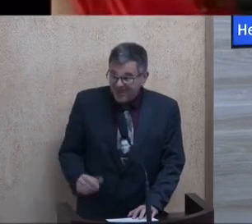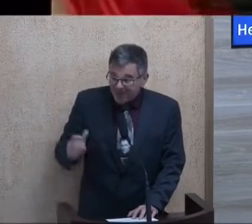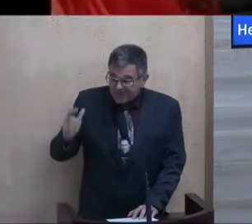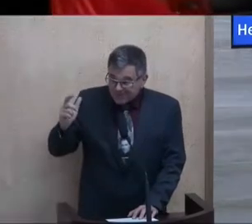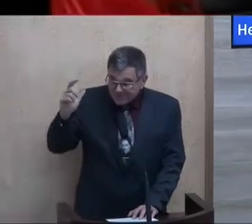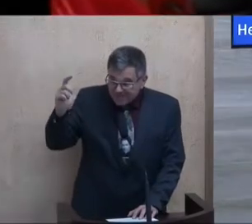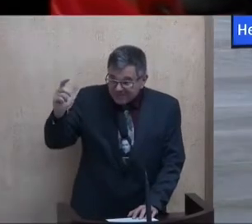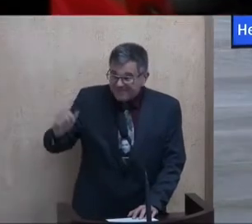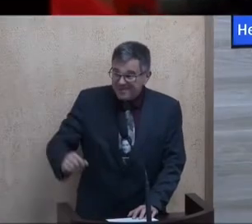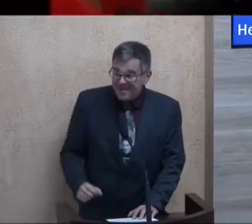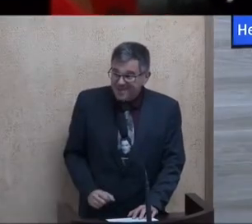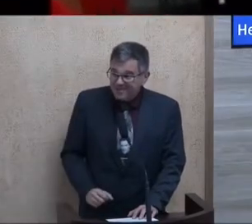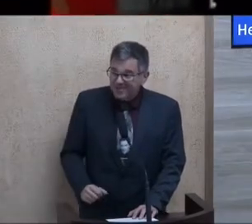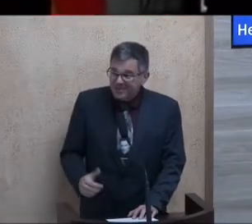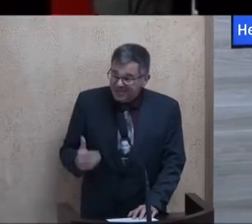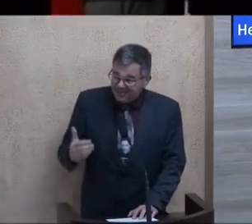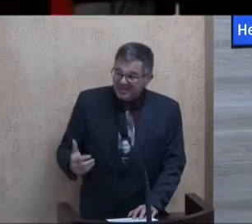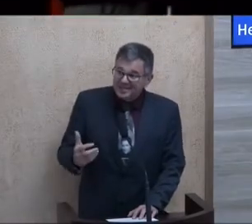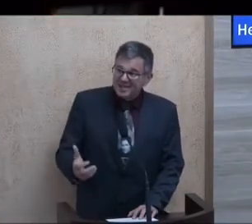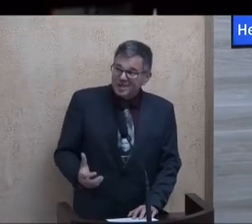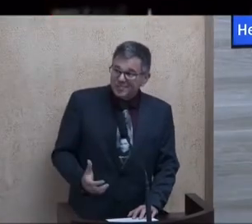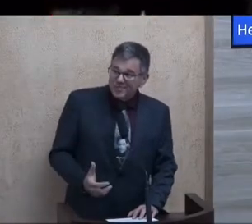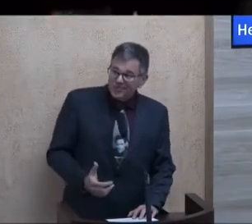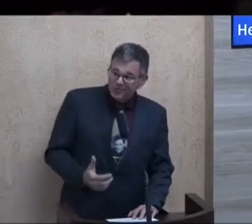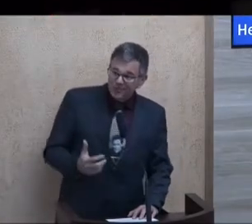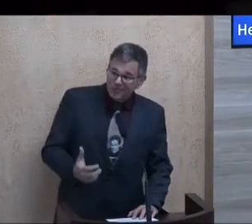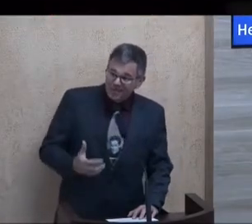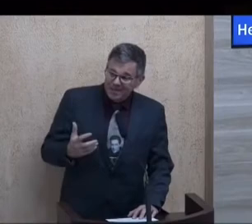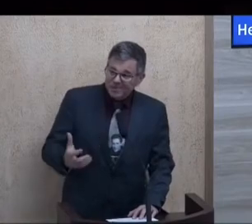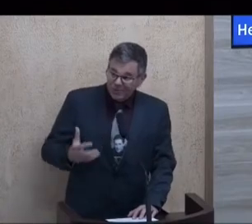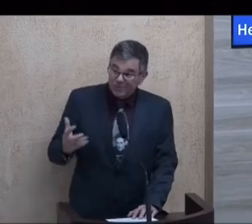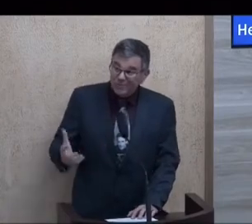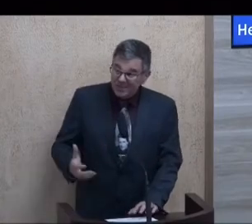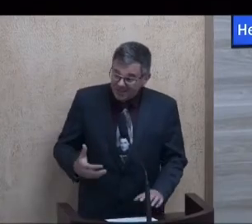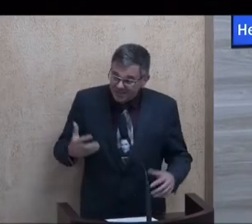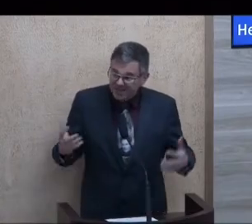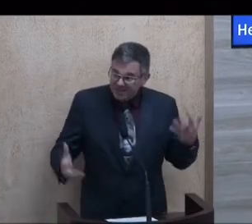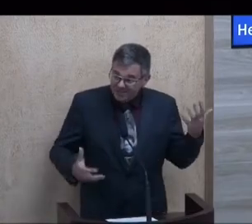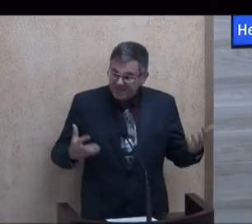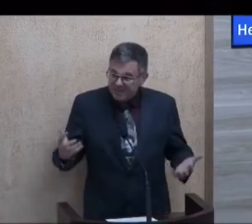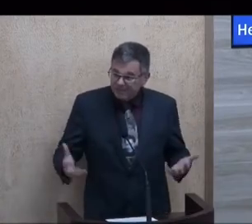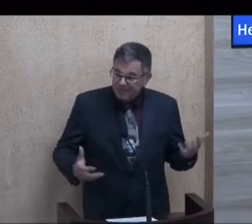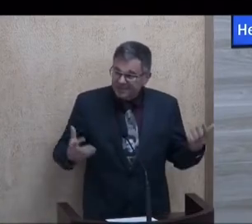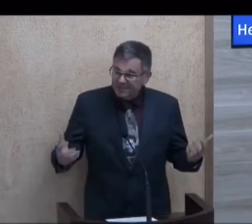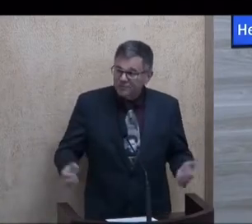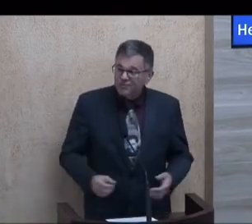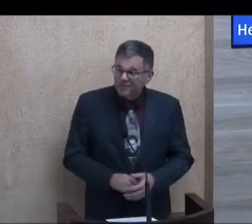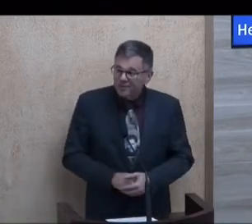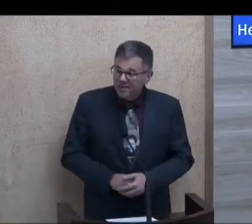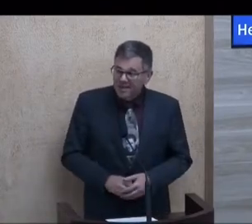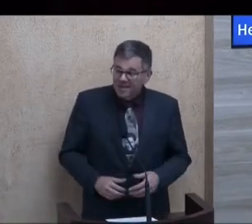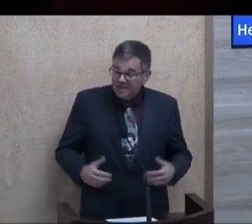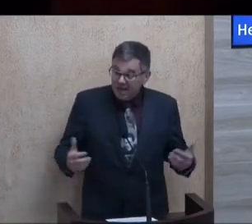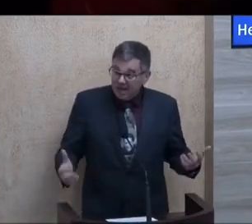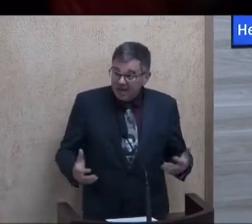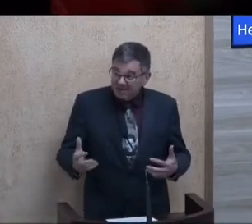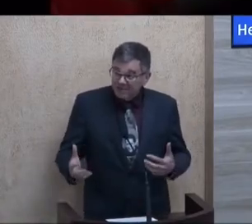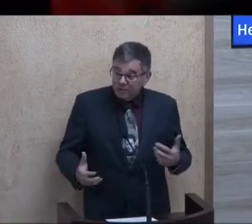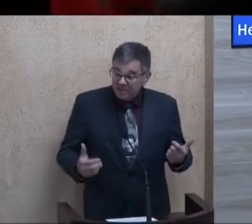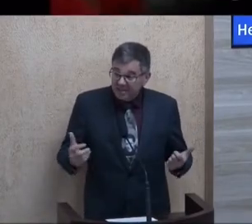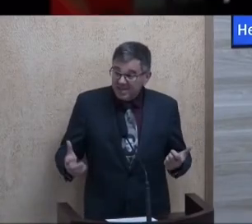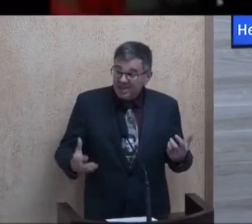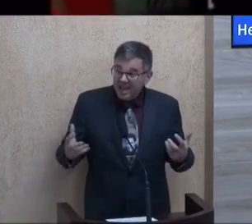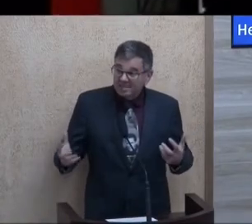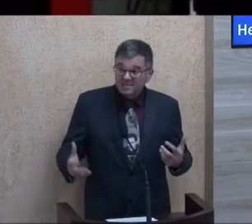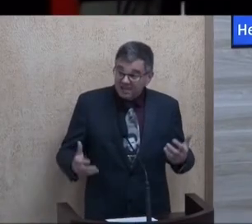bem, olha como deve ser feito. Naquele tempo, o senhor Emiliano já conseguia levantar toda essa discussão. E acabava